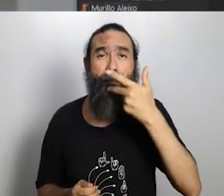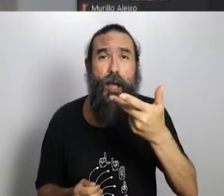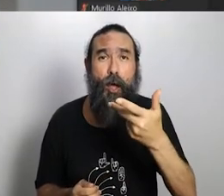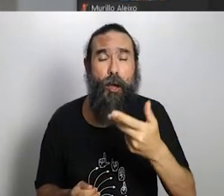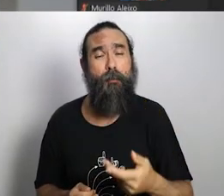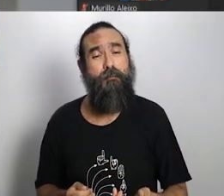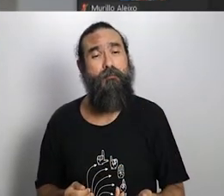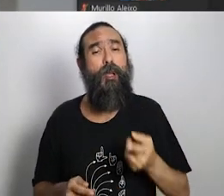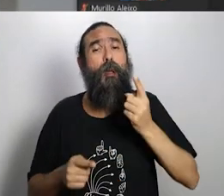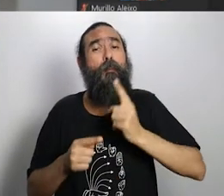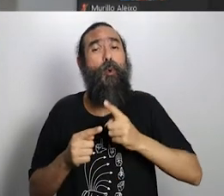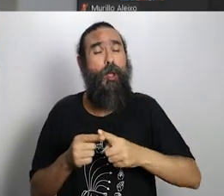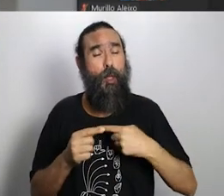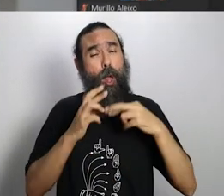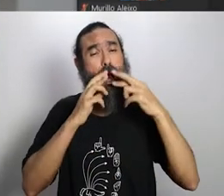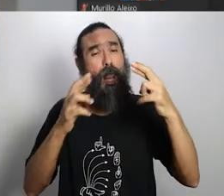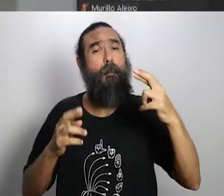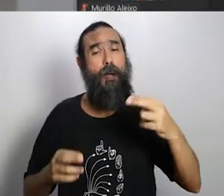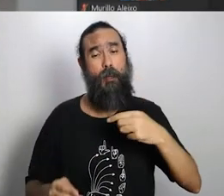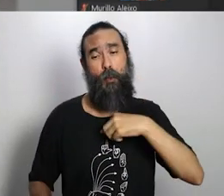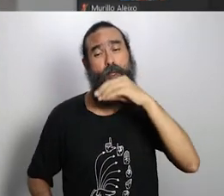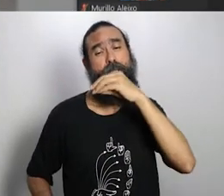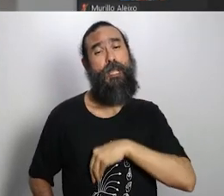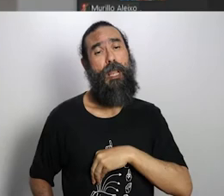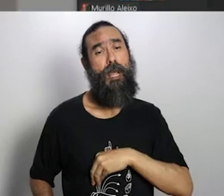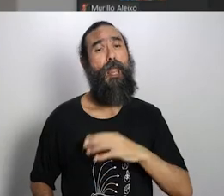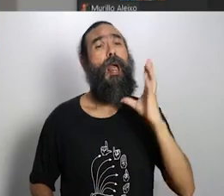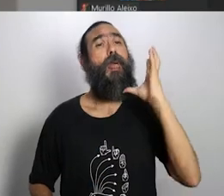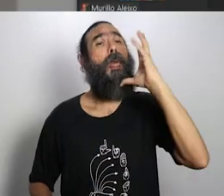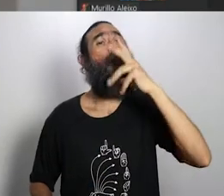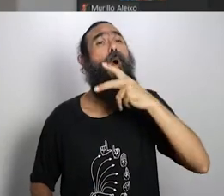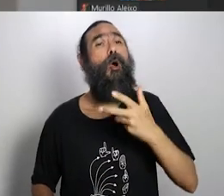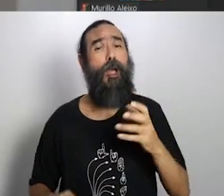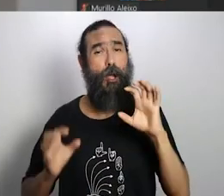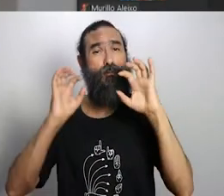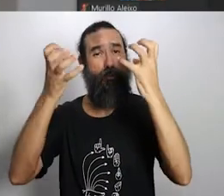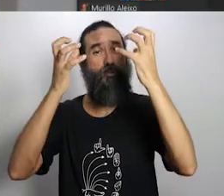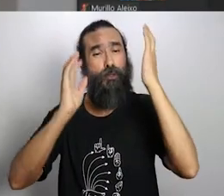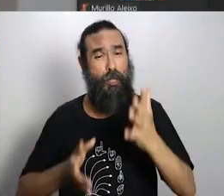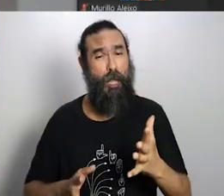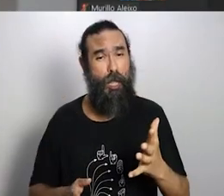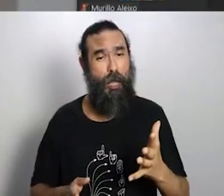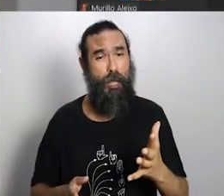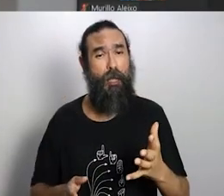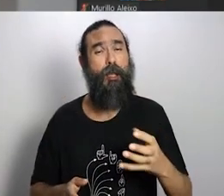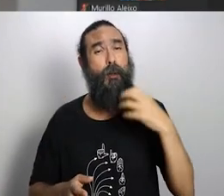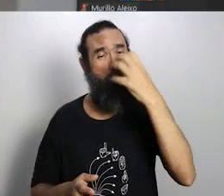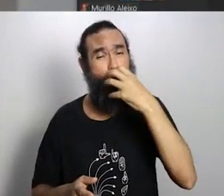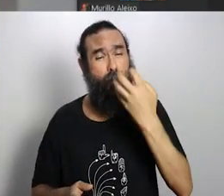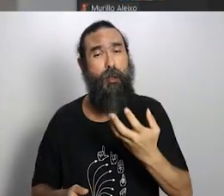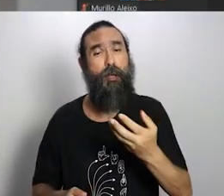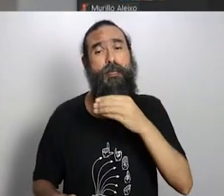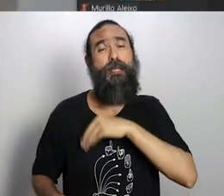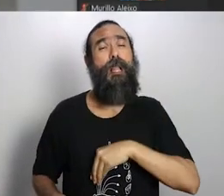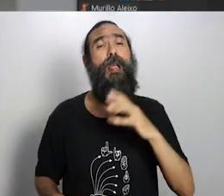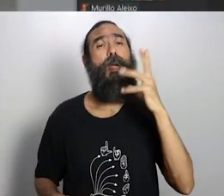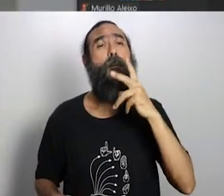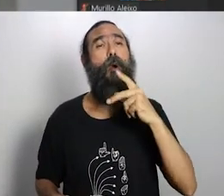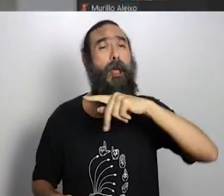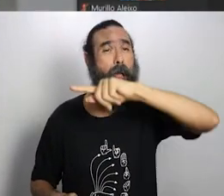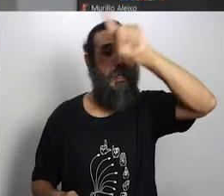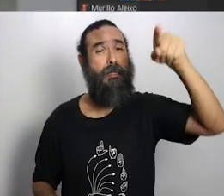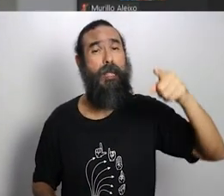Eu acho que isso reflete não somente Pernambuco, eu acho que isso reflete não somente como o artista popular